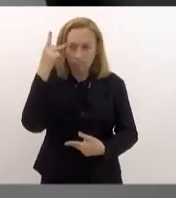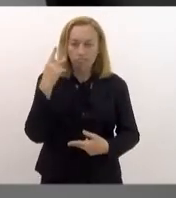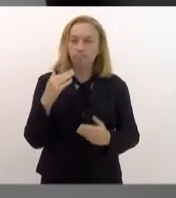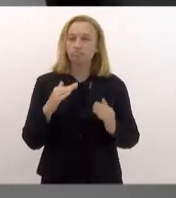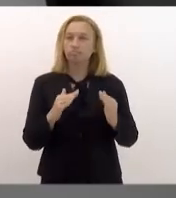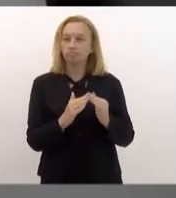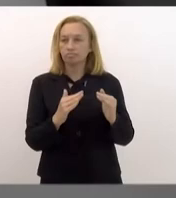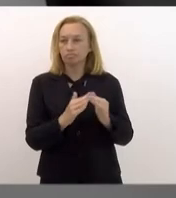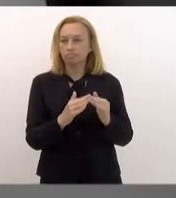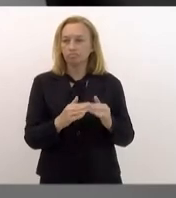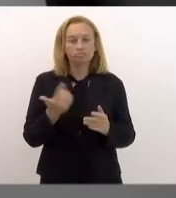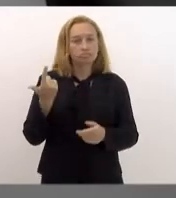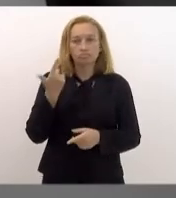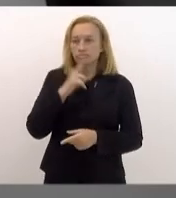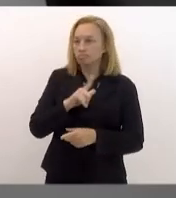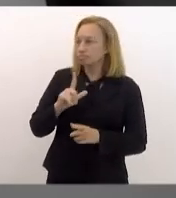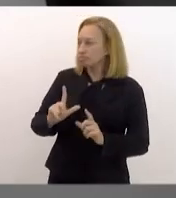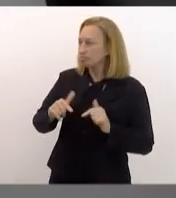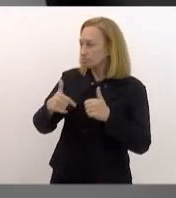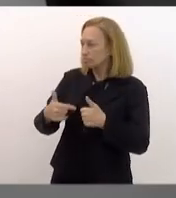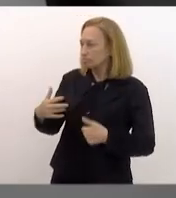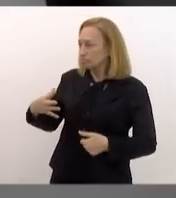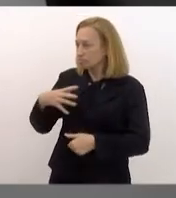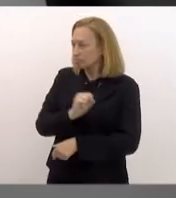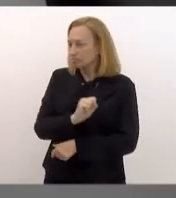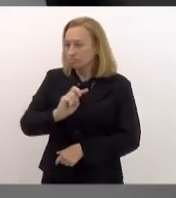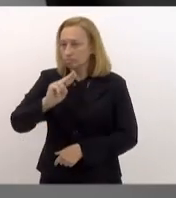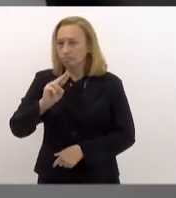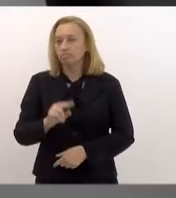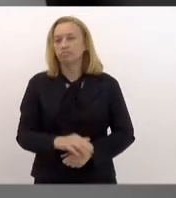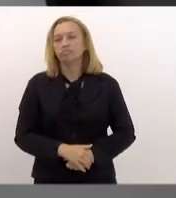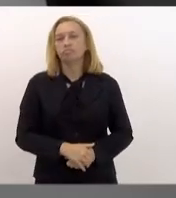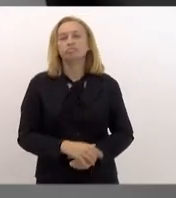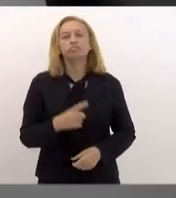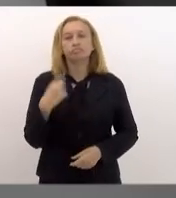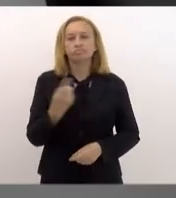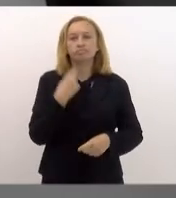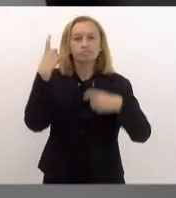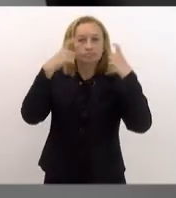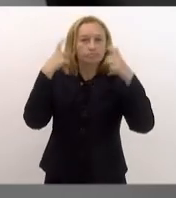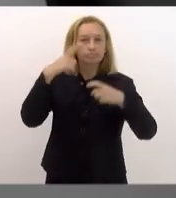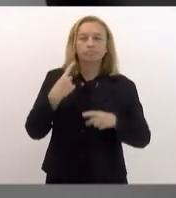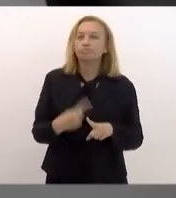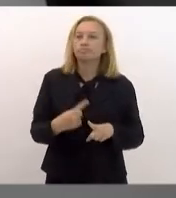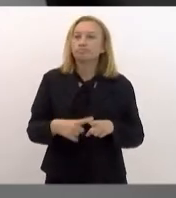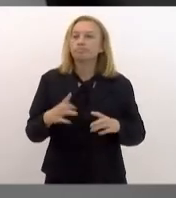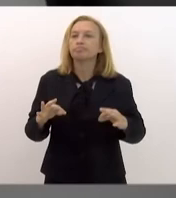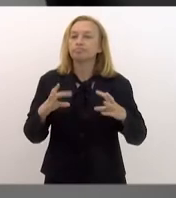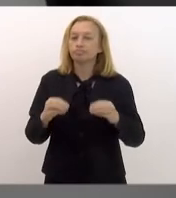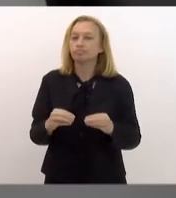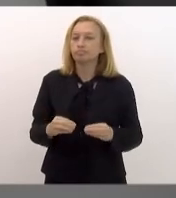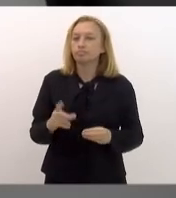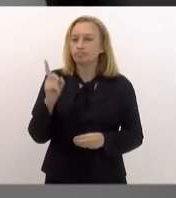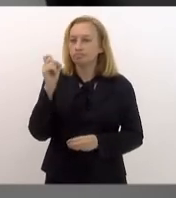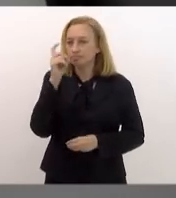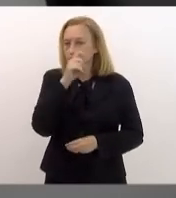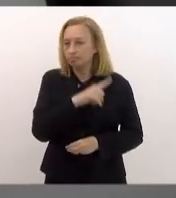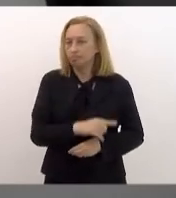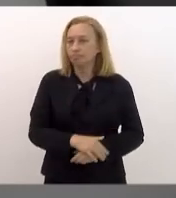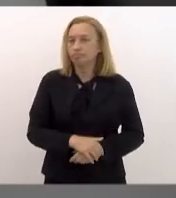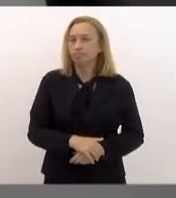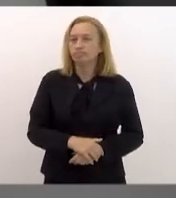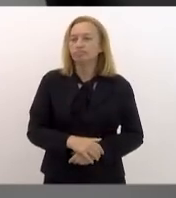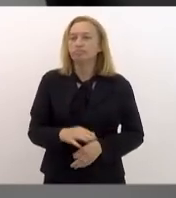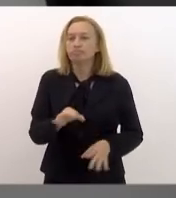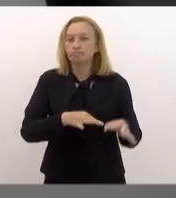pública seja tão rápida quanto a ocupação. Então, essa é a nossa preocupação, porque é tudo muito dinâmico, né? Assim como o plano